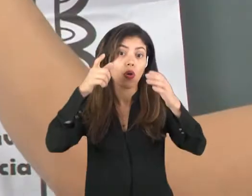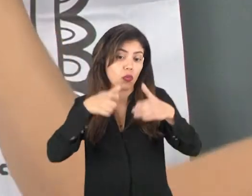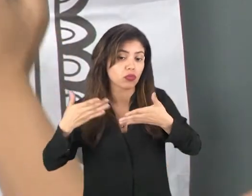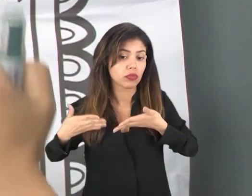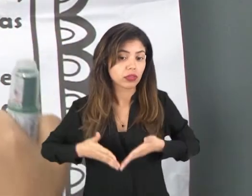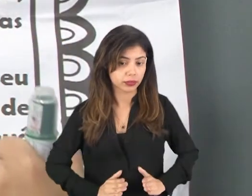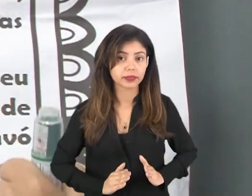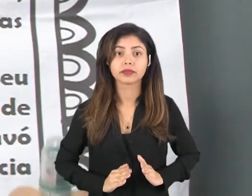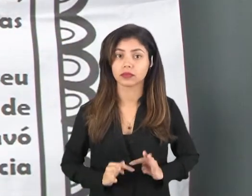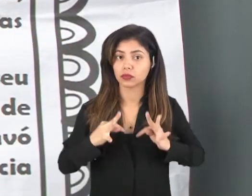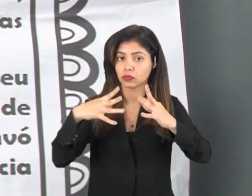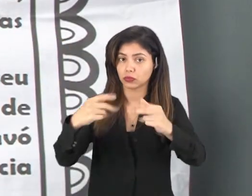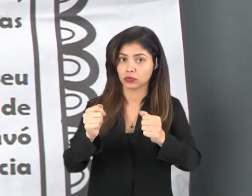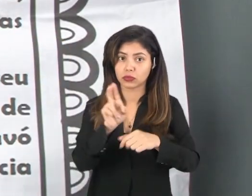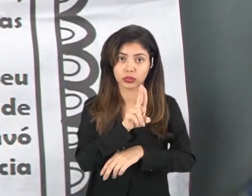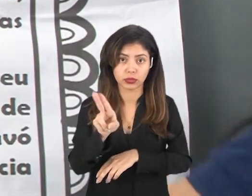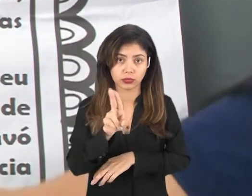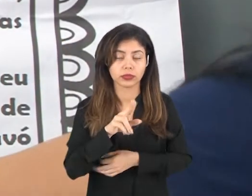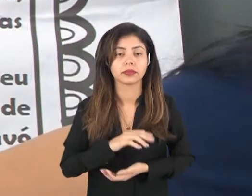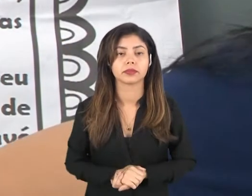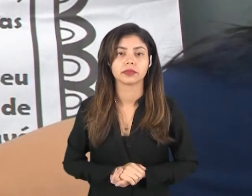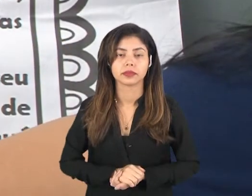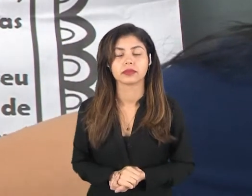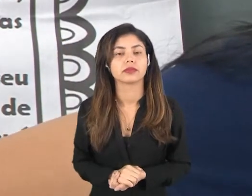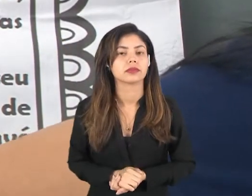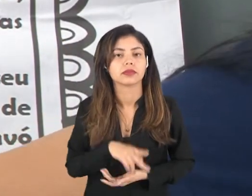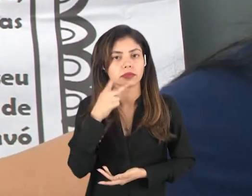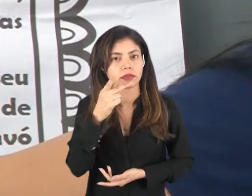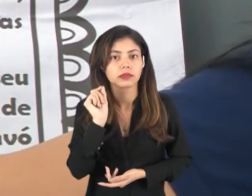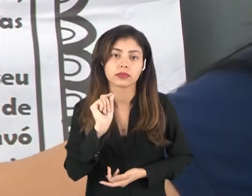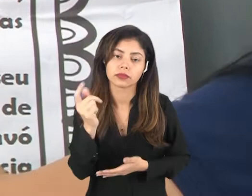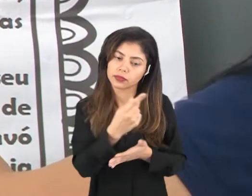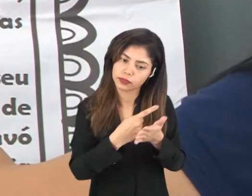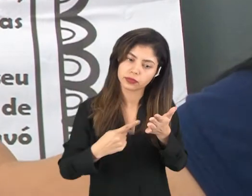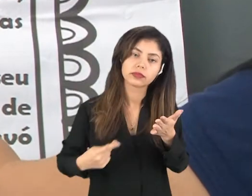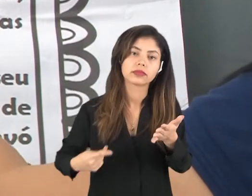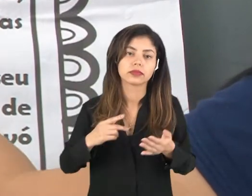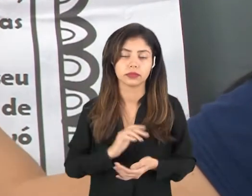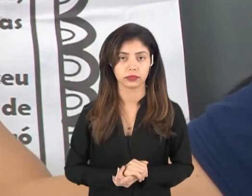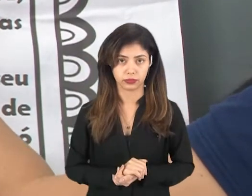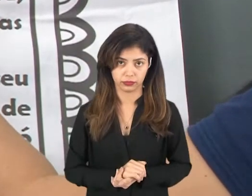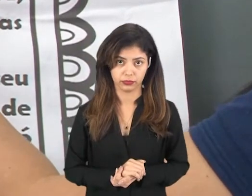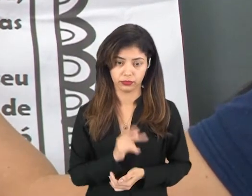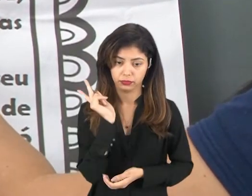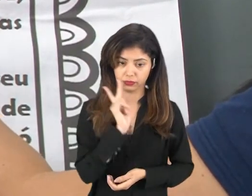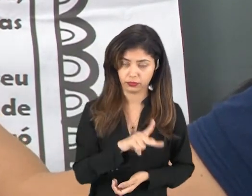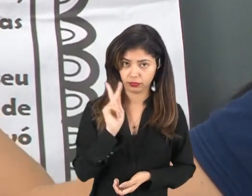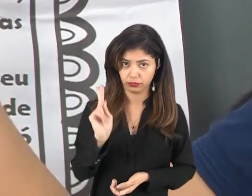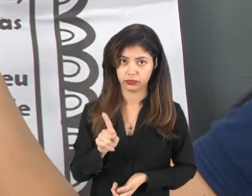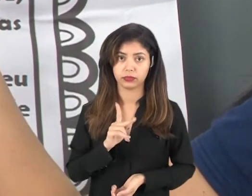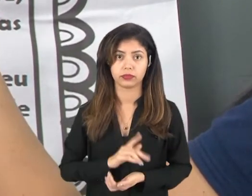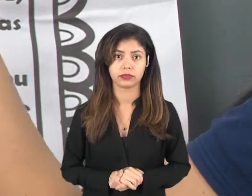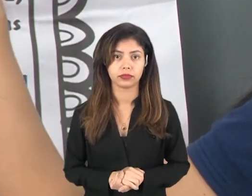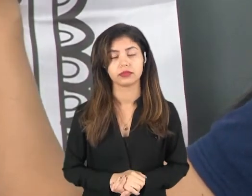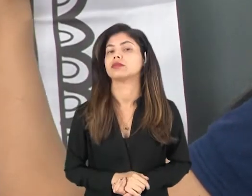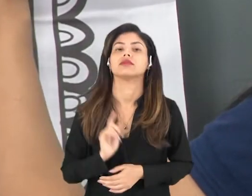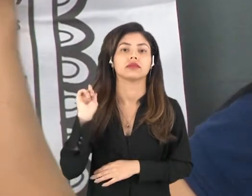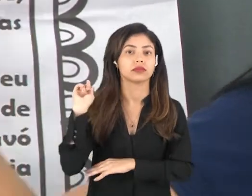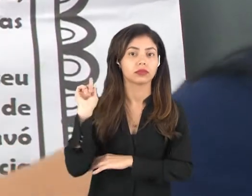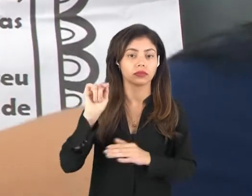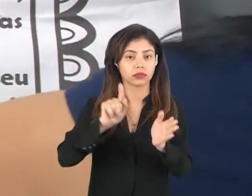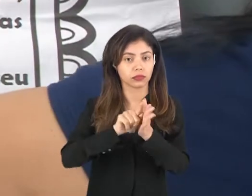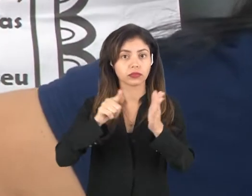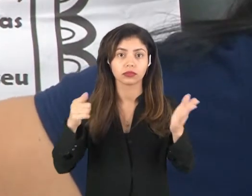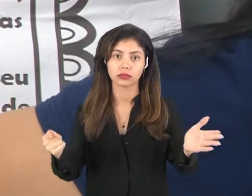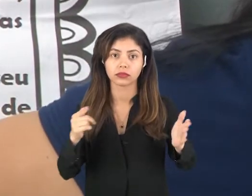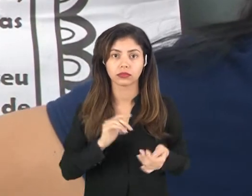nome completo da pessoa. E falou aqui, ó, que ela foi poetisa, professora,